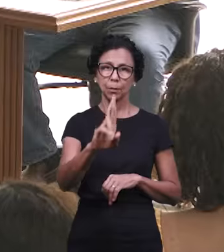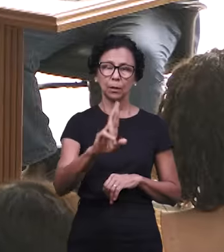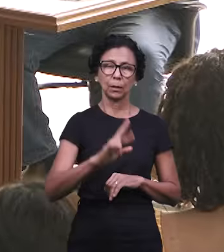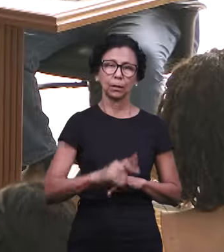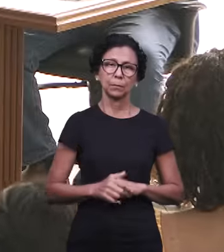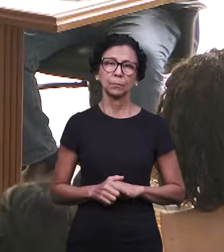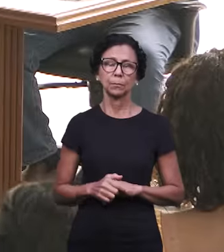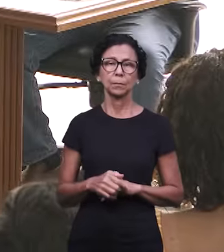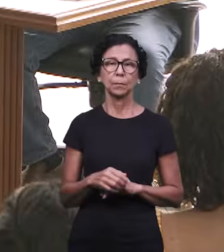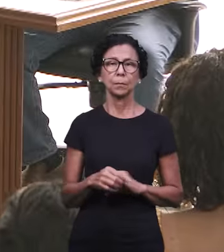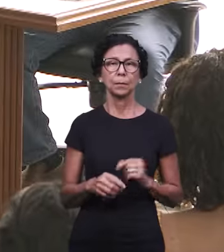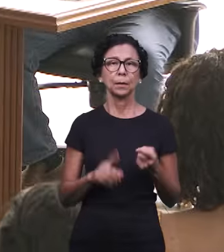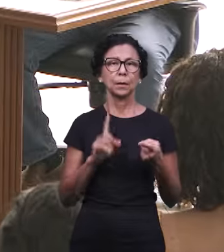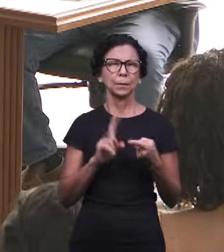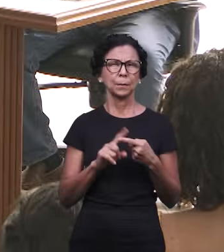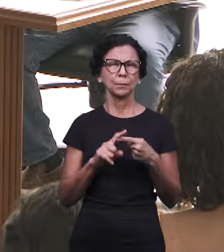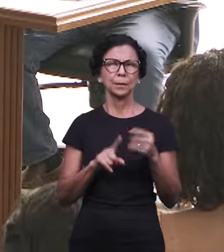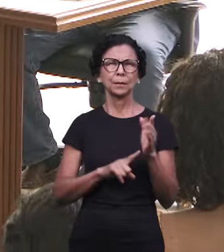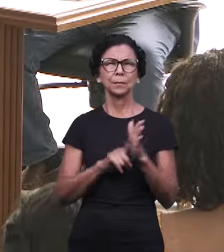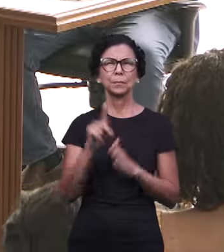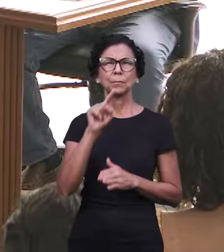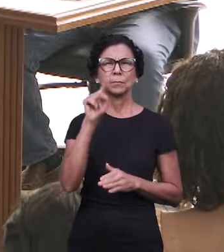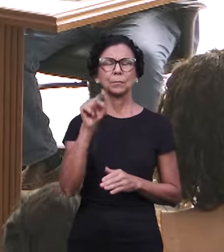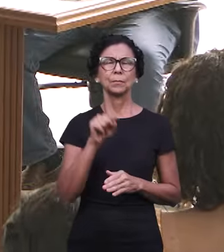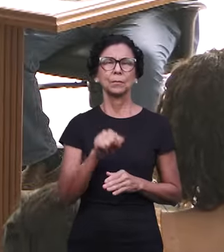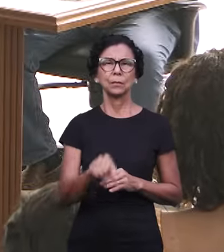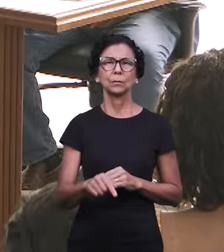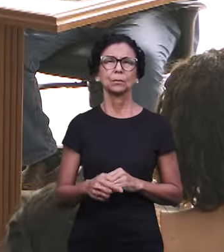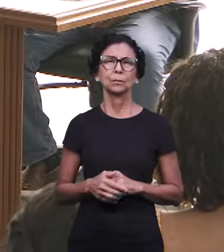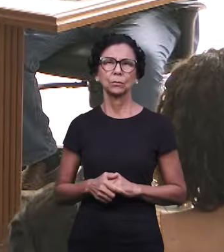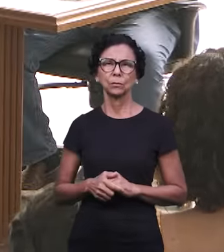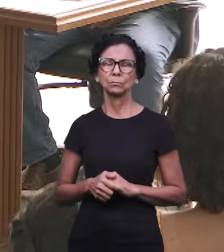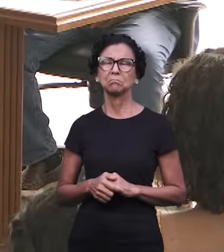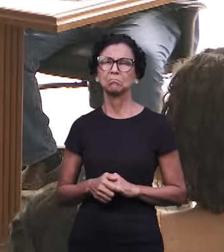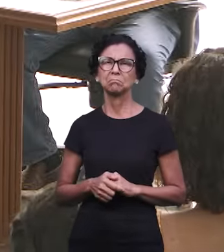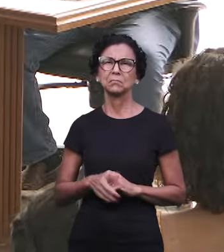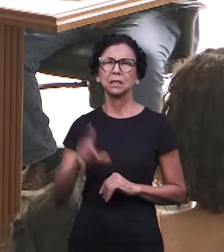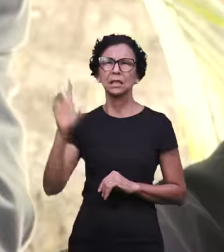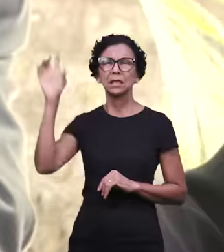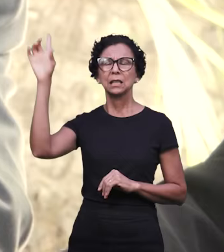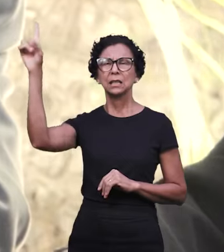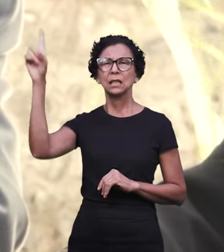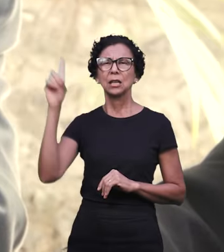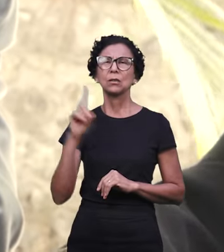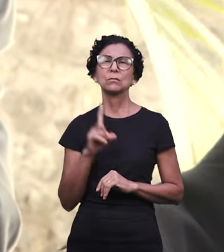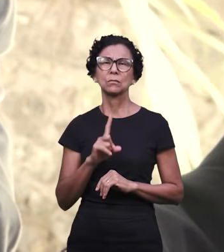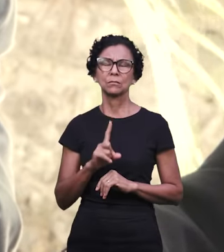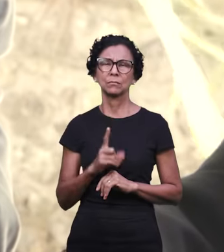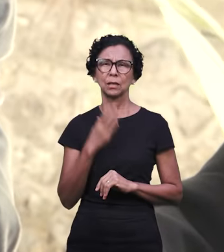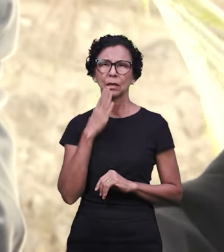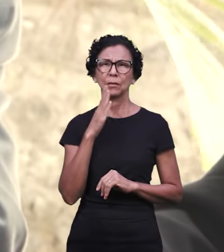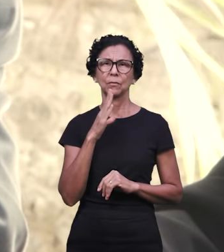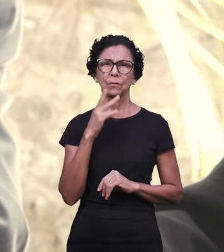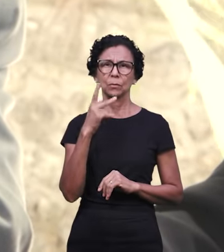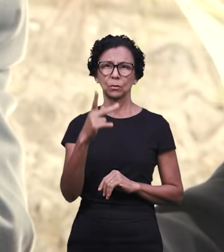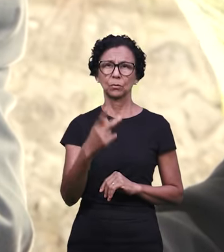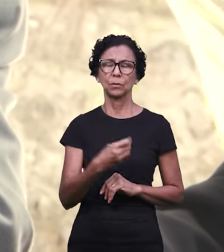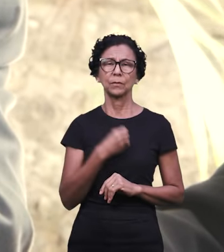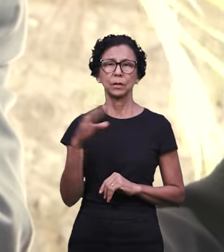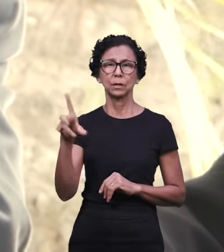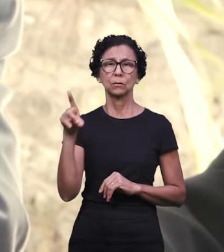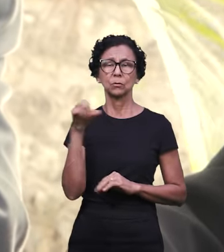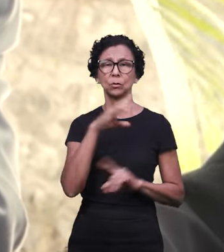A primeira pergunta é a seguinte: você achou pouco o que Deus fez por você? Achando pouco a